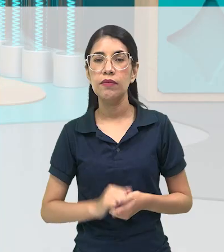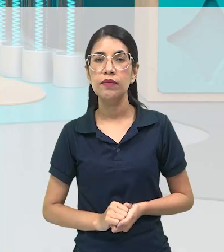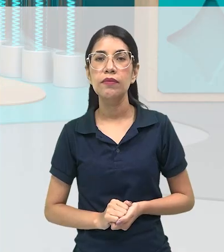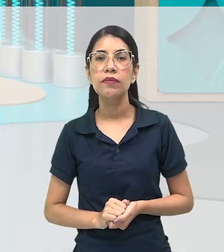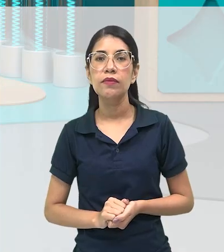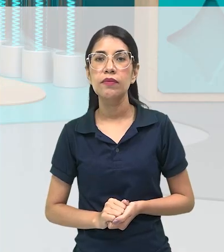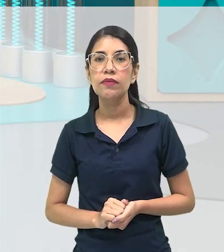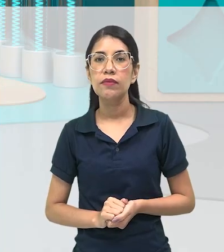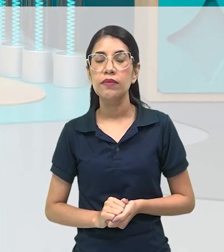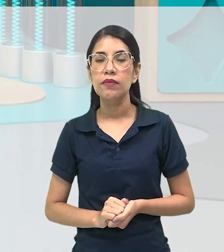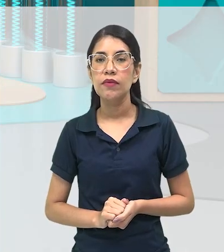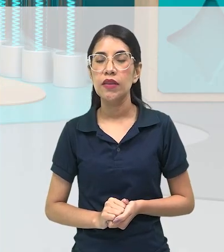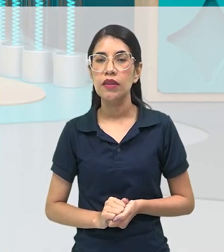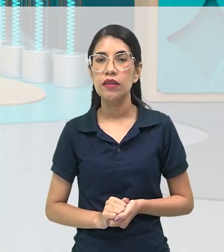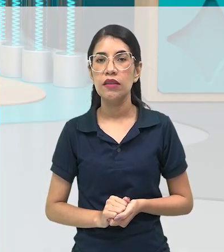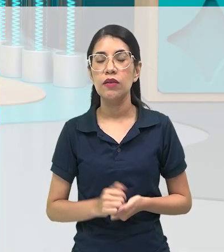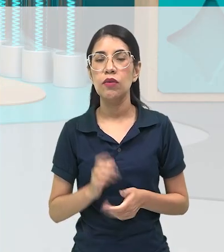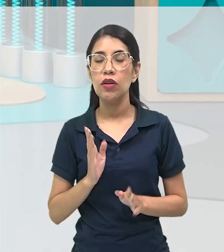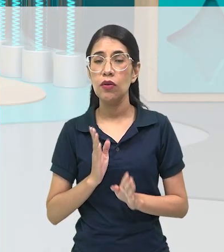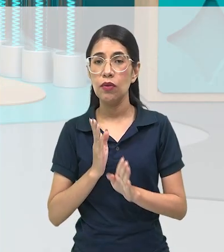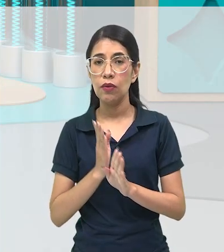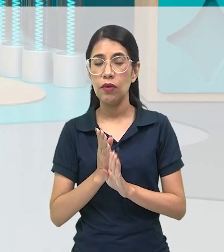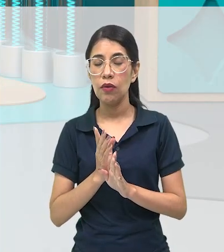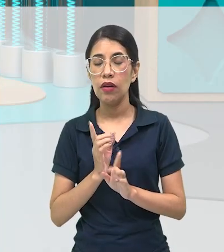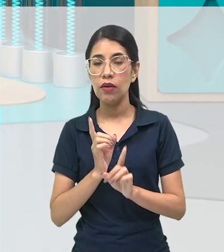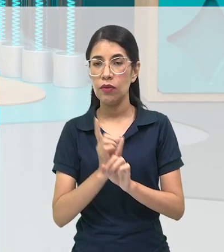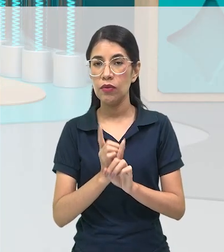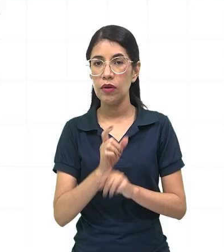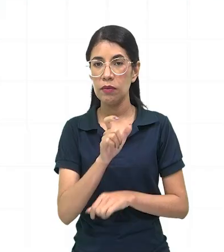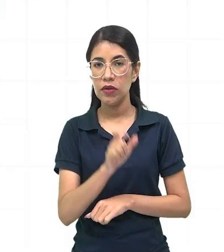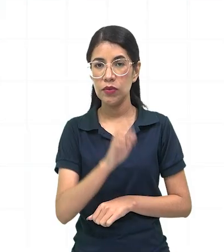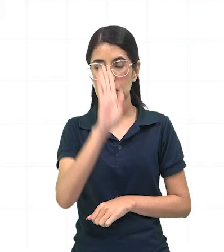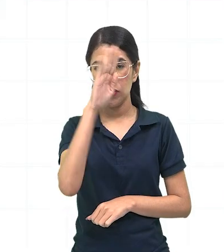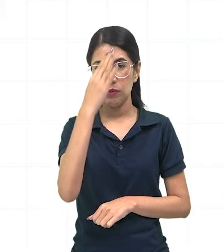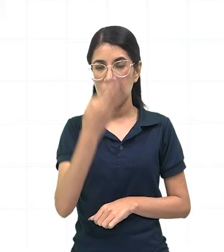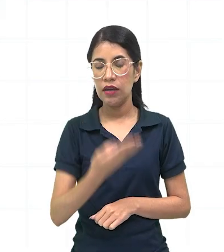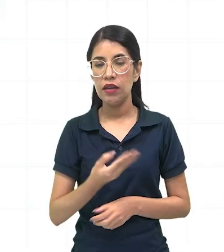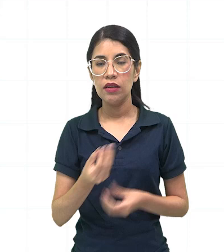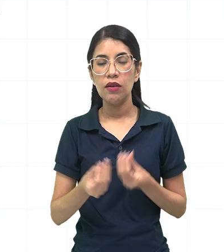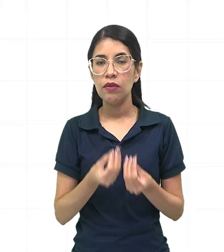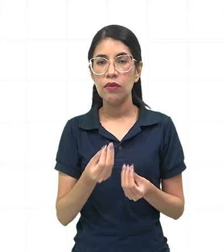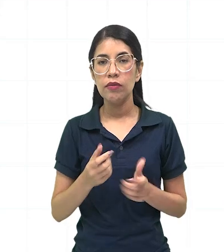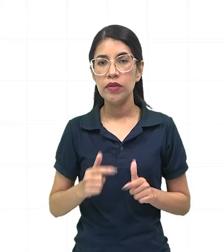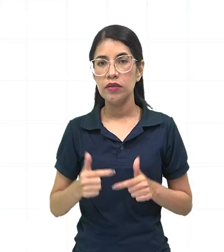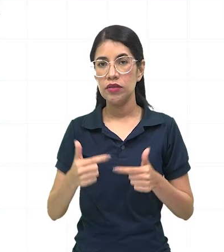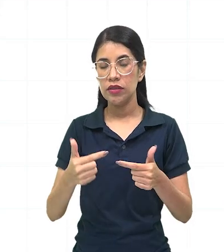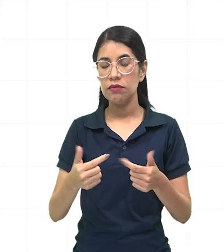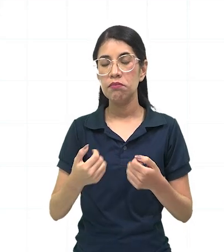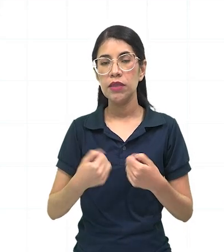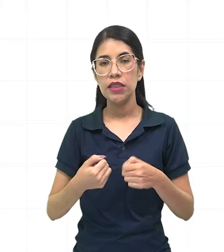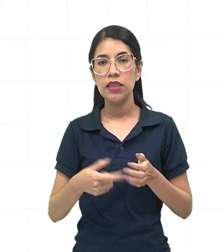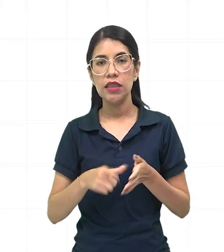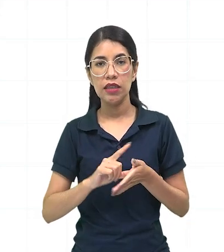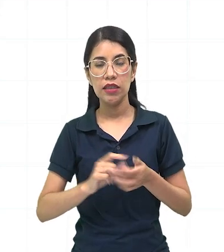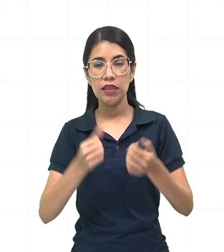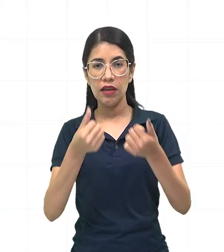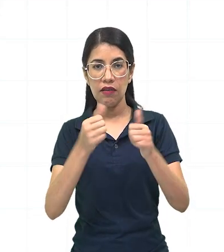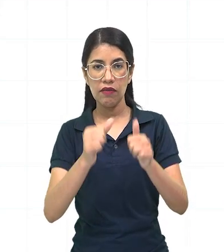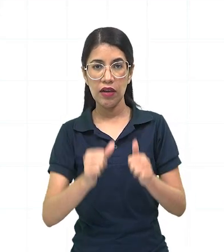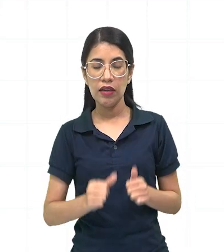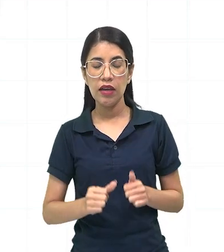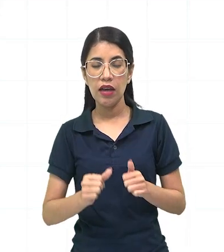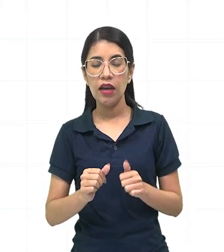ao ver uma vítima que teve um desmaio? Primeiro, lógico que você vai fazer a avaliação primária